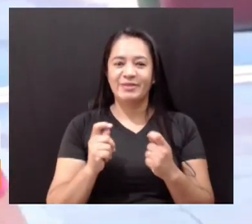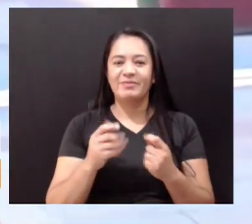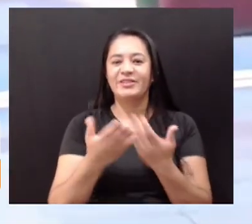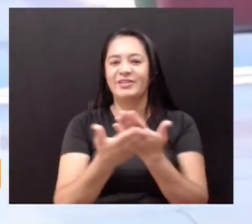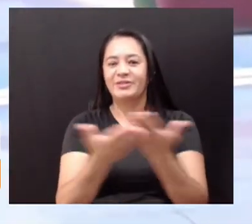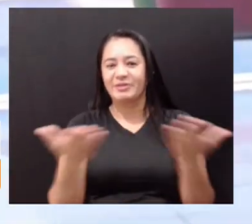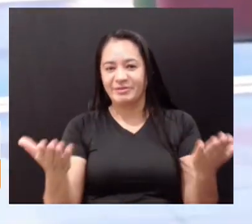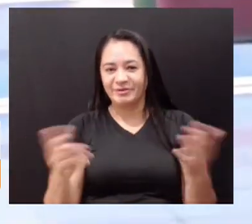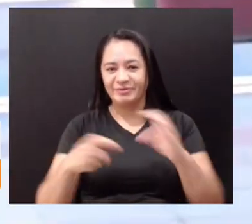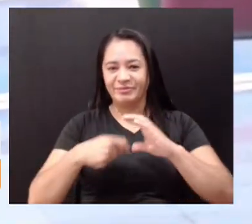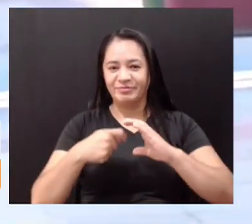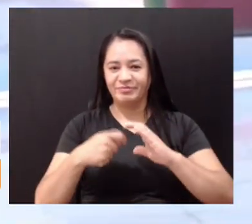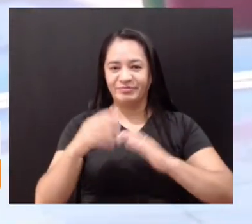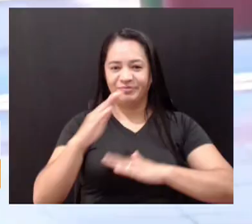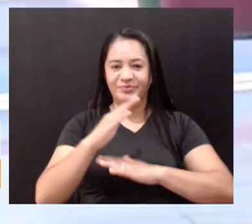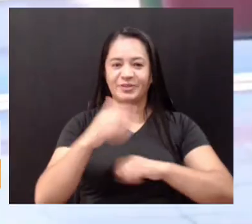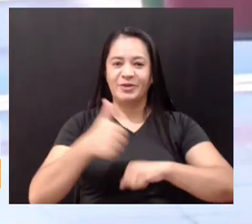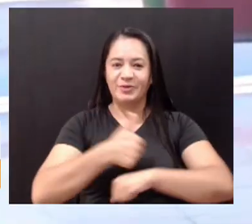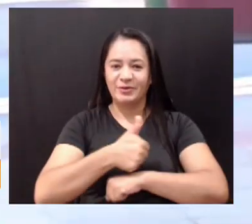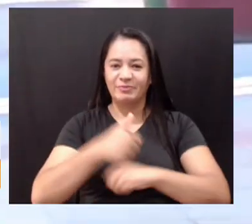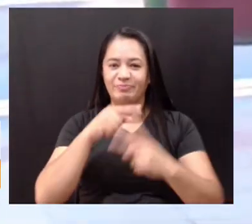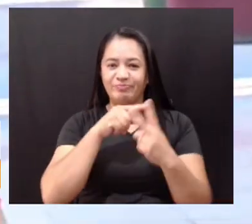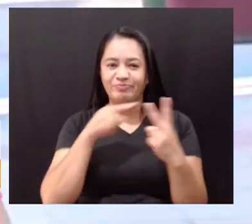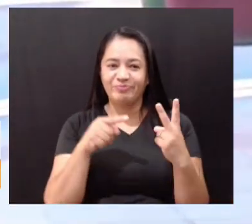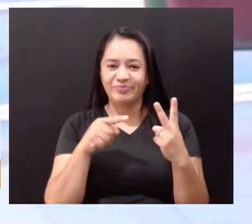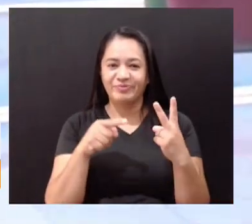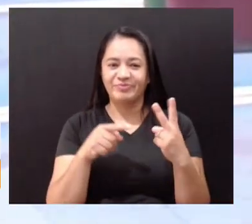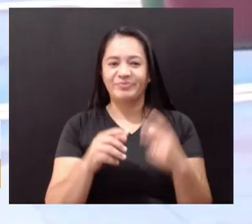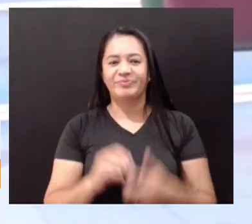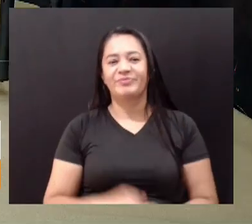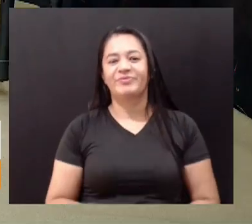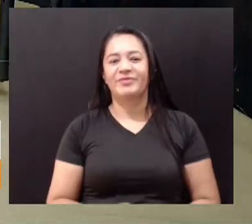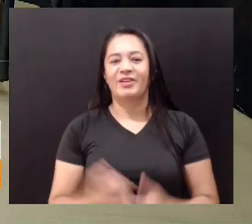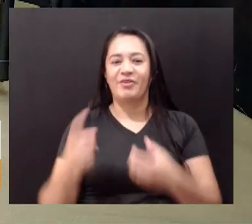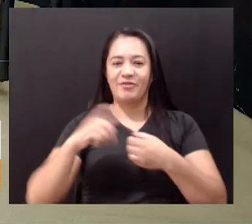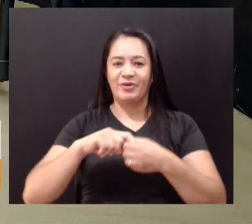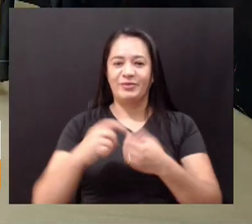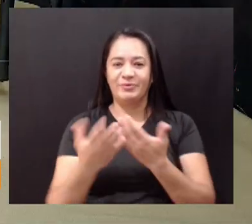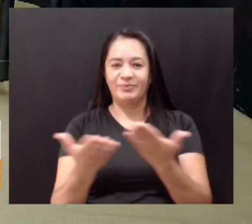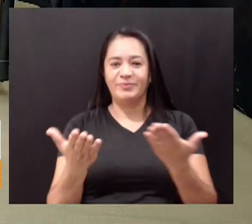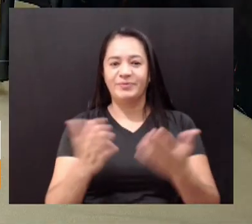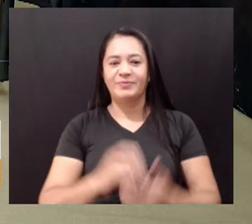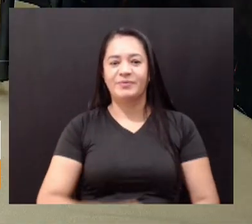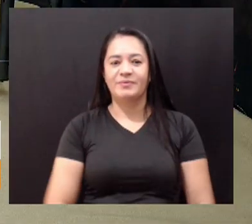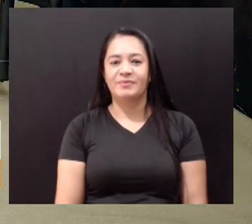nossos convidados do Estúdio Câmara. Eu volto com você.